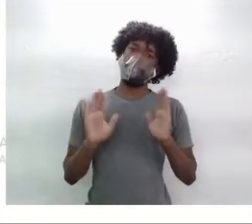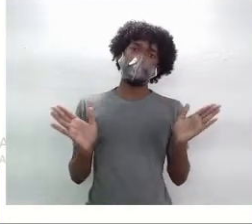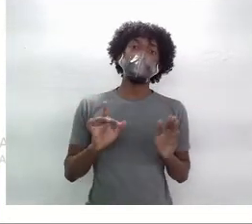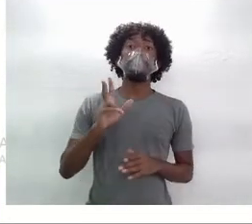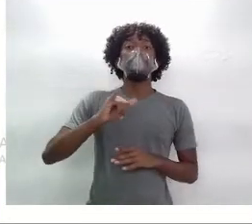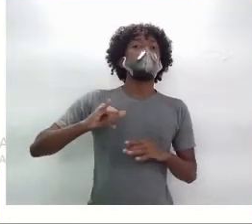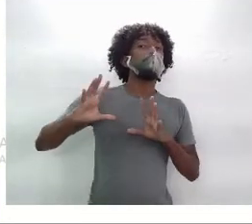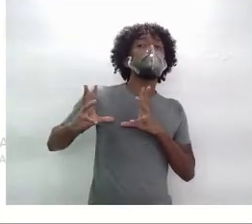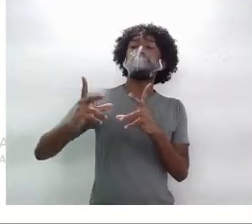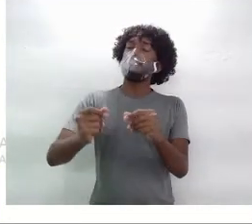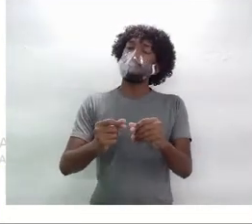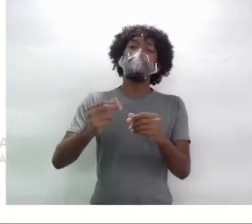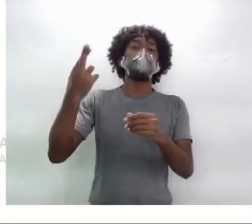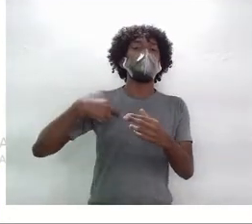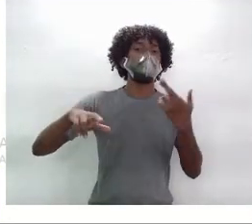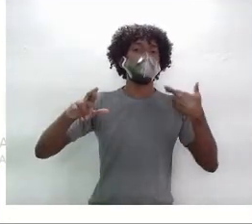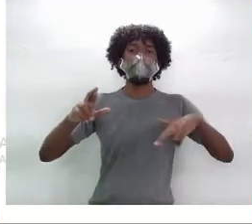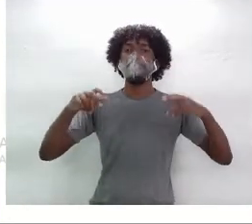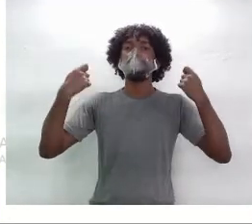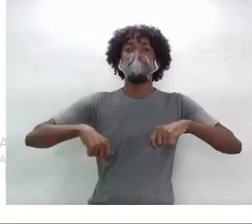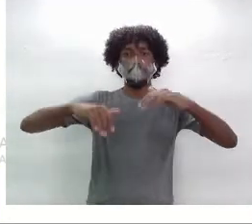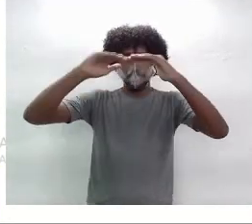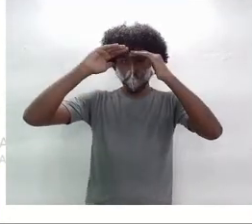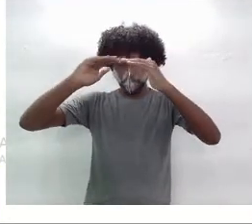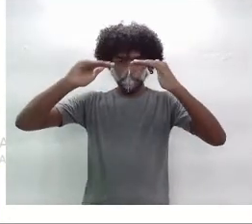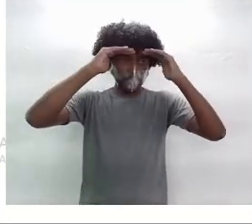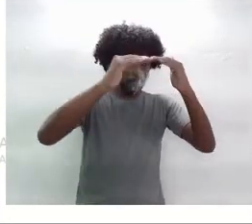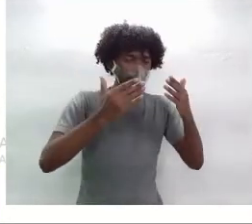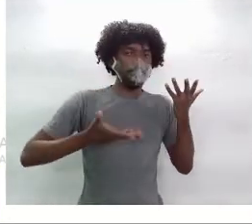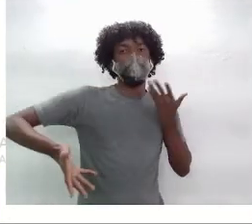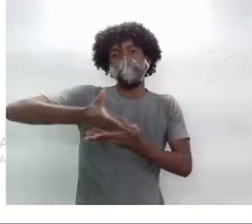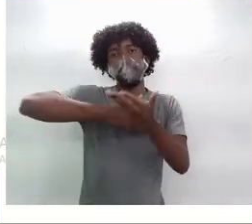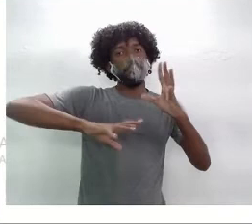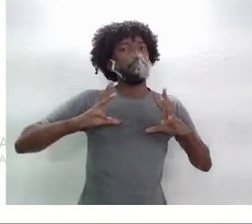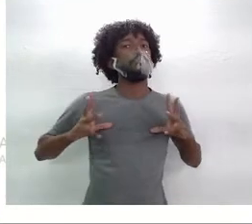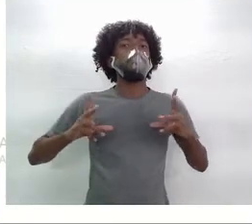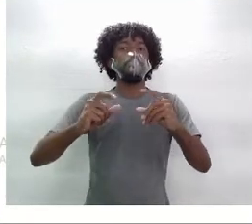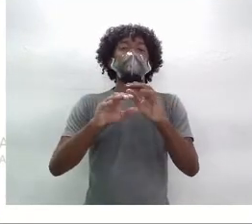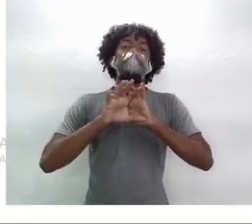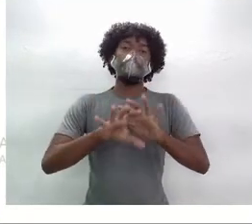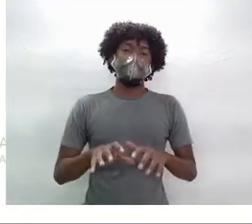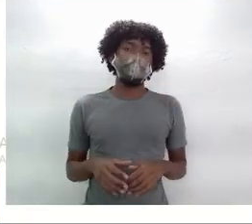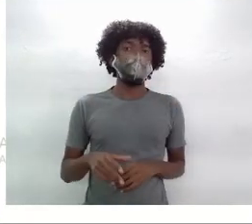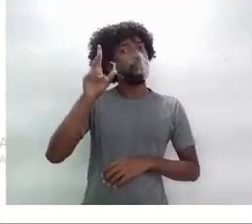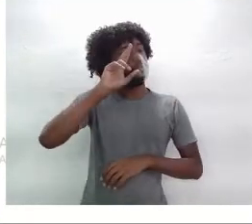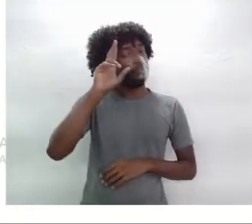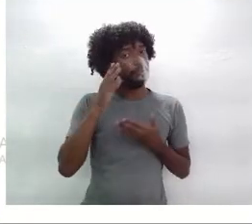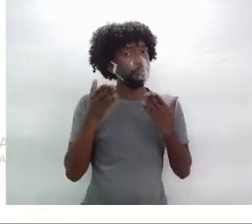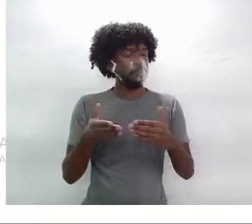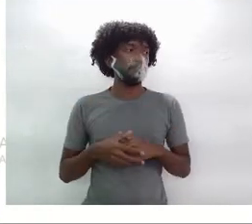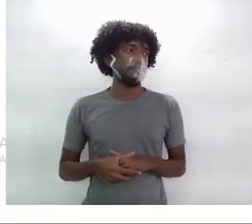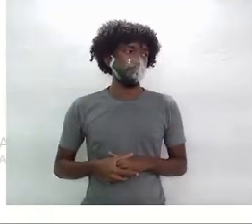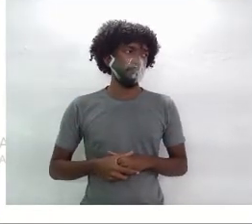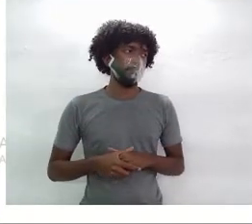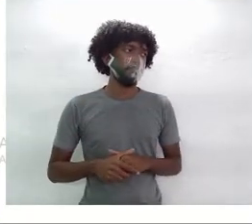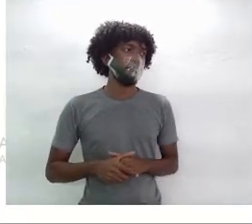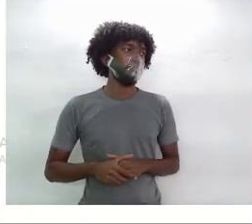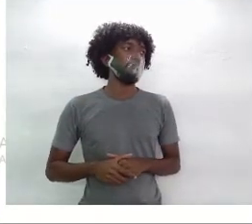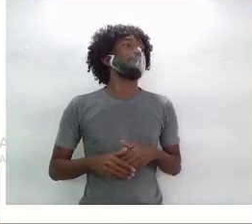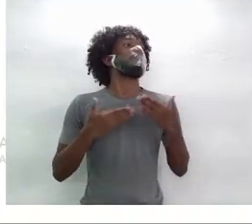tradições religiosas devem respeito, serem respeitadas. Lembrem-se disso. Quarto, qual o